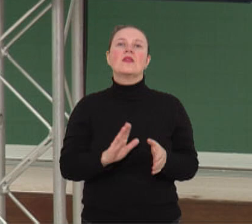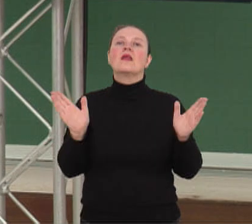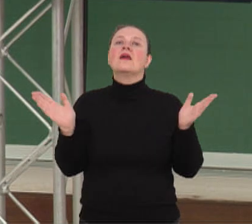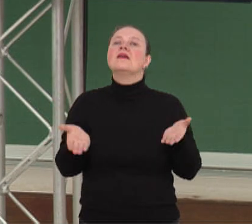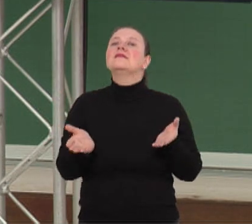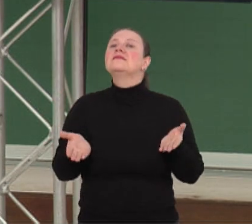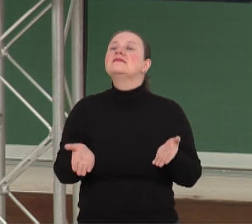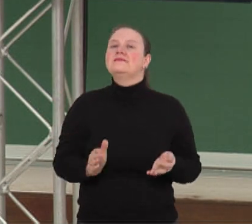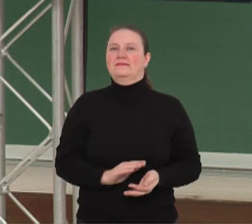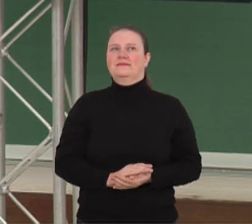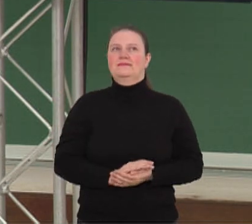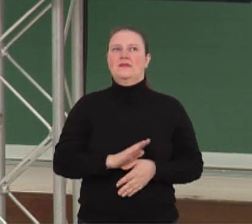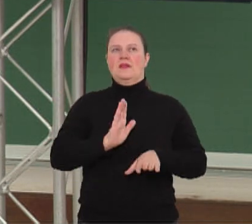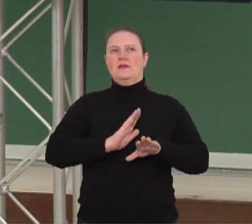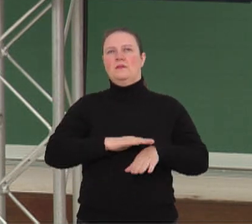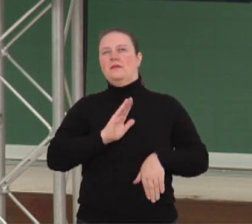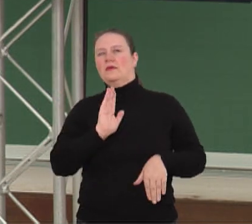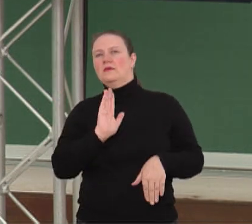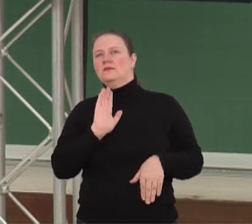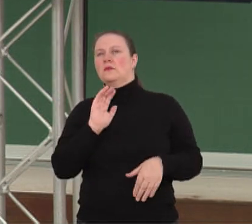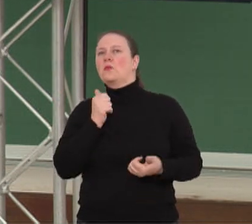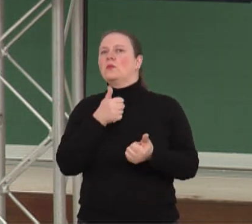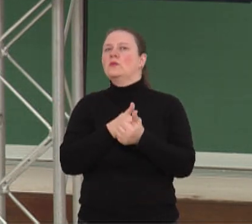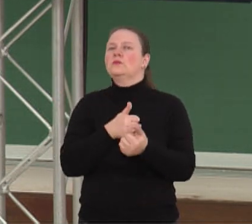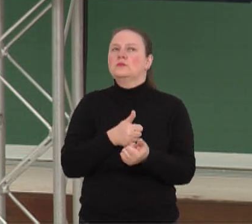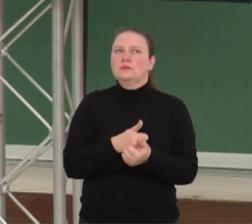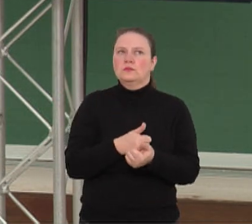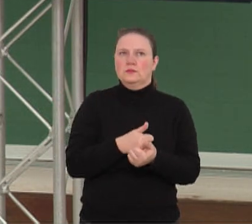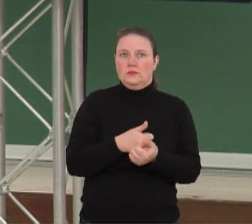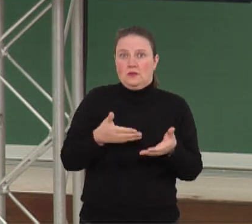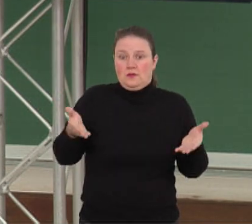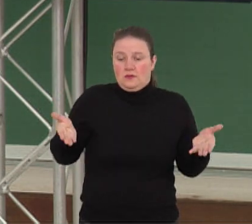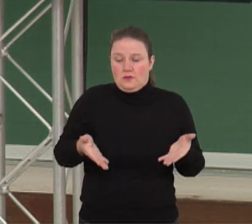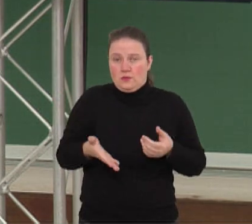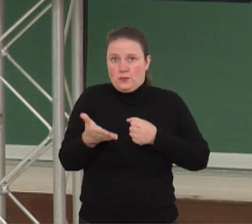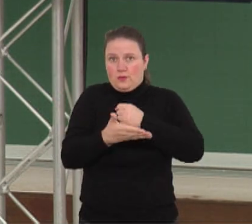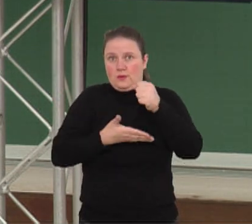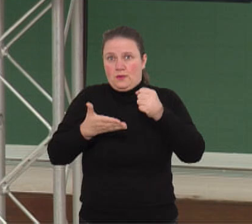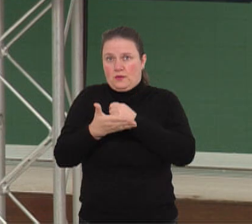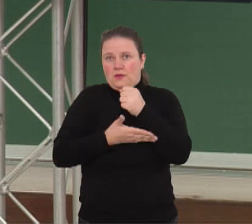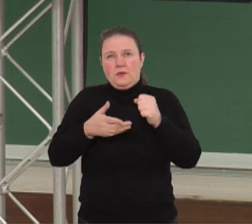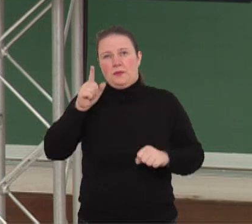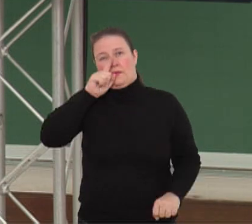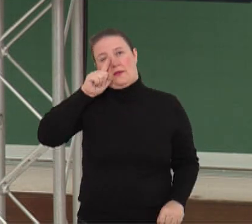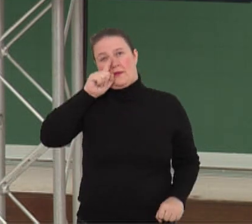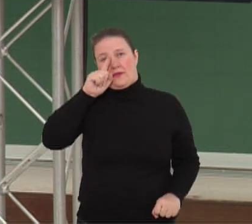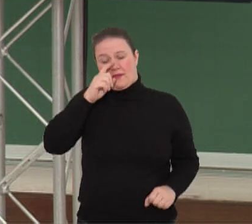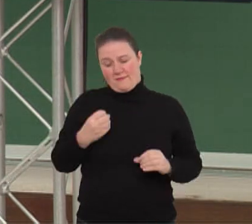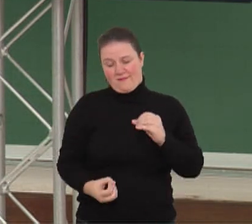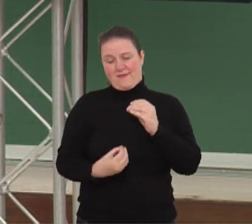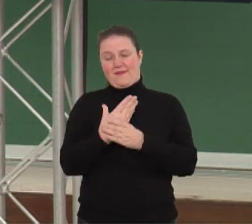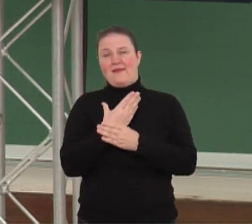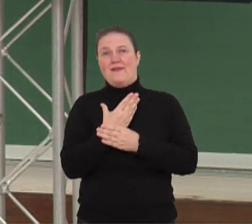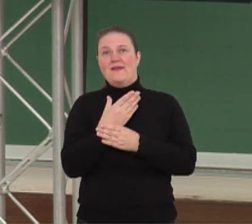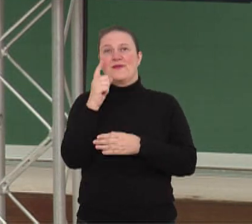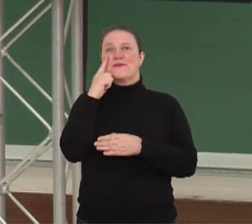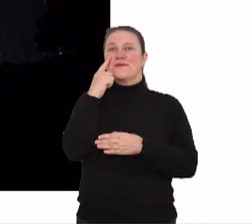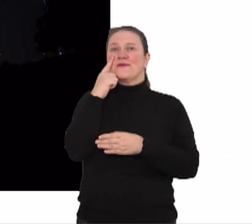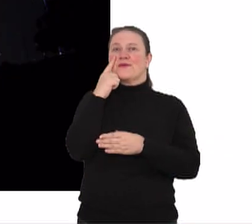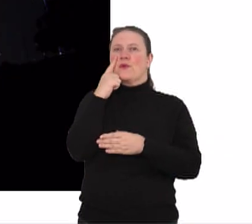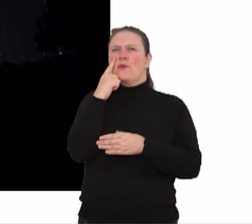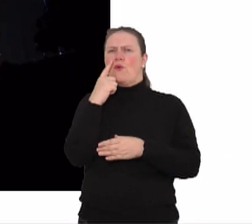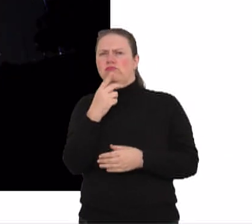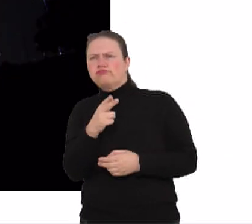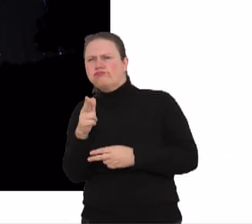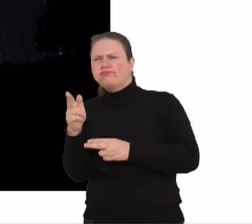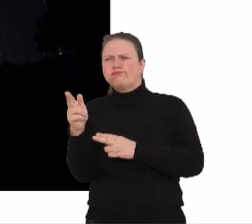aqui, a que mais chega para nós, né? A ocidental, baseada no sistema que os gregos criaram. O que eles viam? O grande caçador